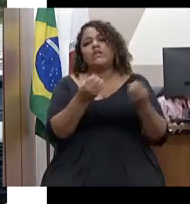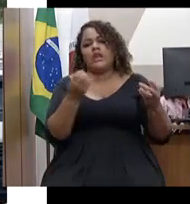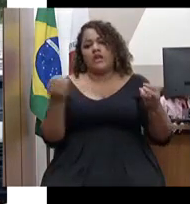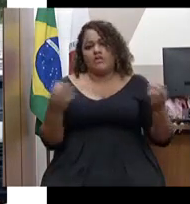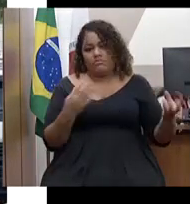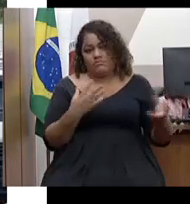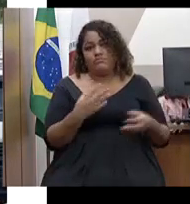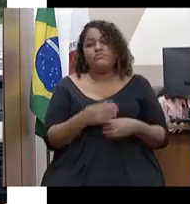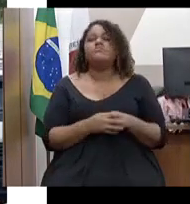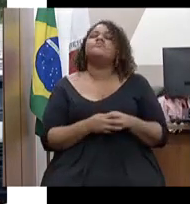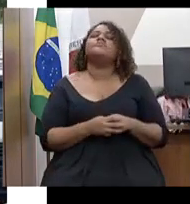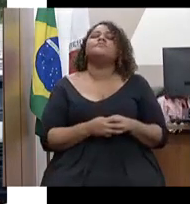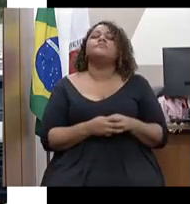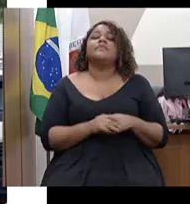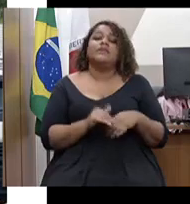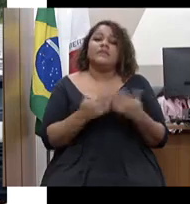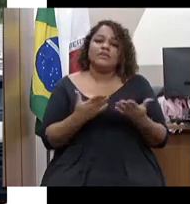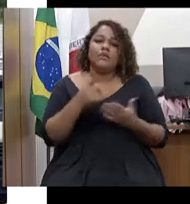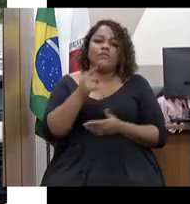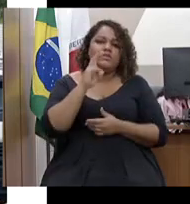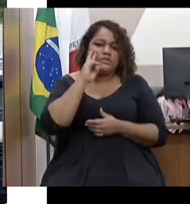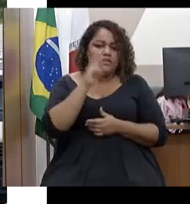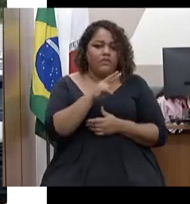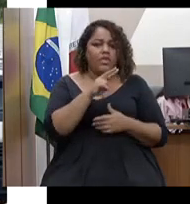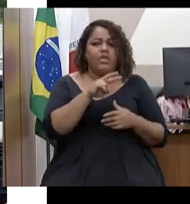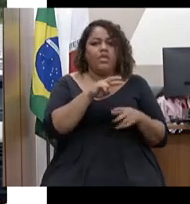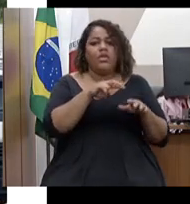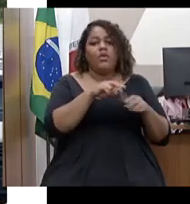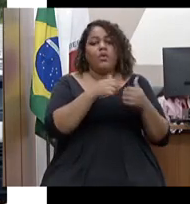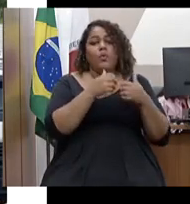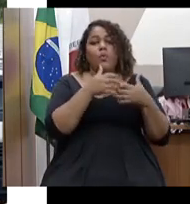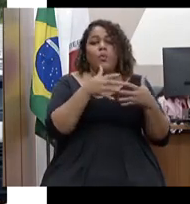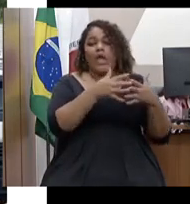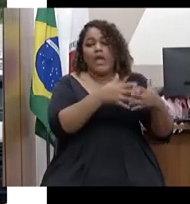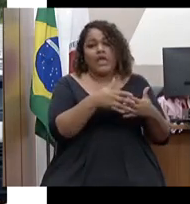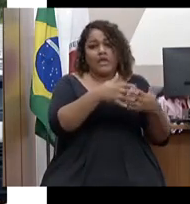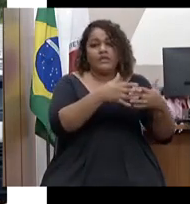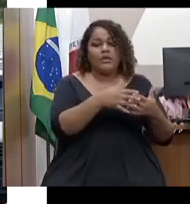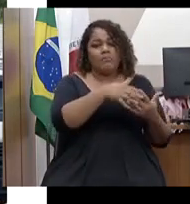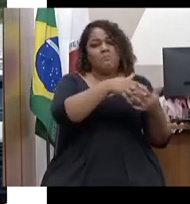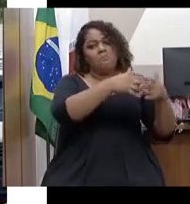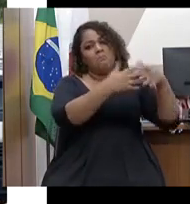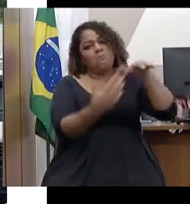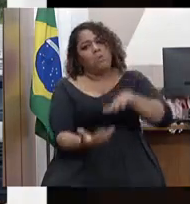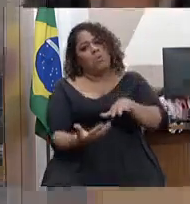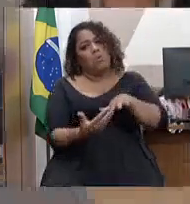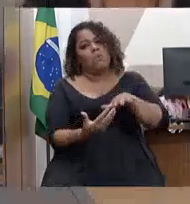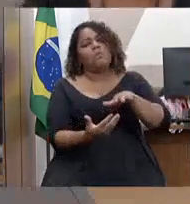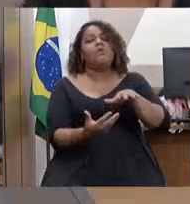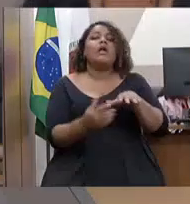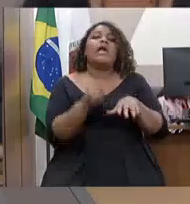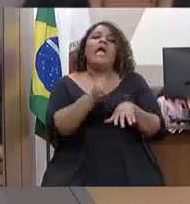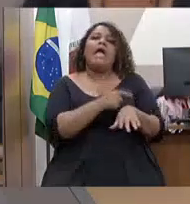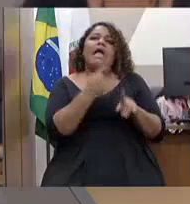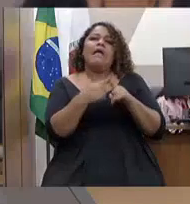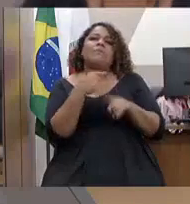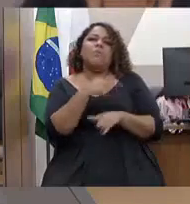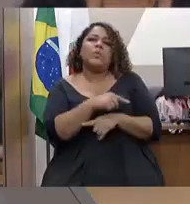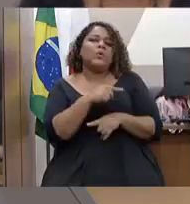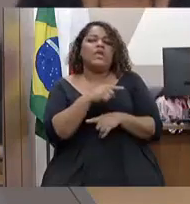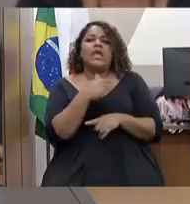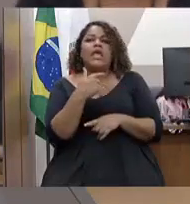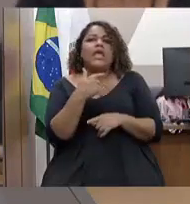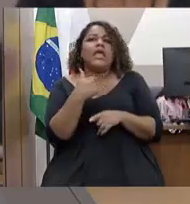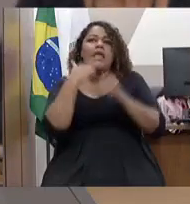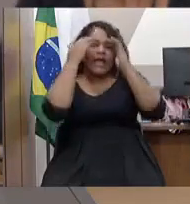quando você vê um acidente de estrada com uma carreta por exemplo né sempre vem aquela discussão né mas porque não respeitou o limite de